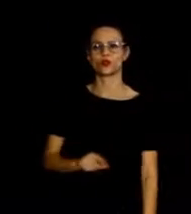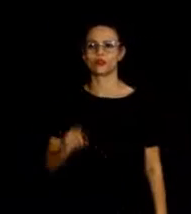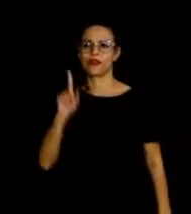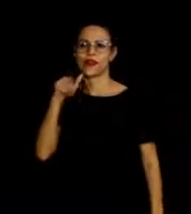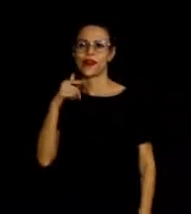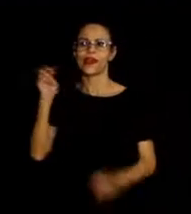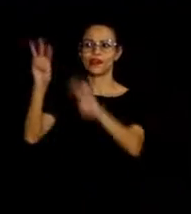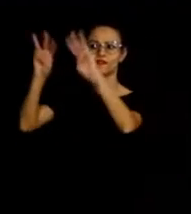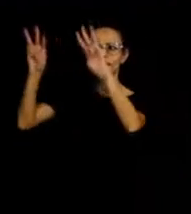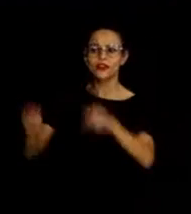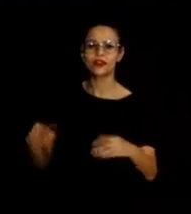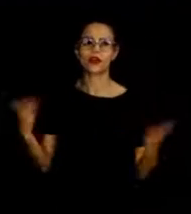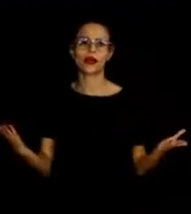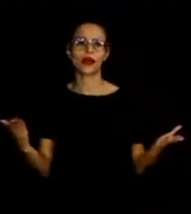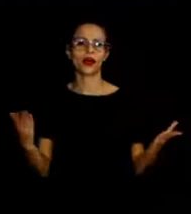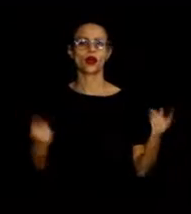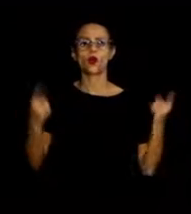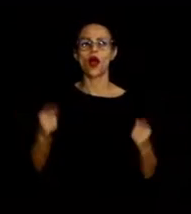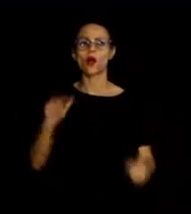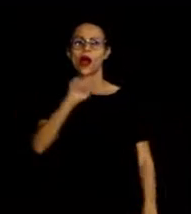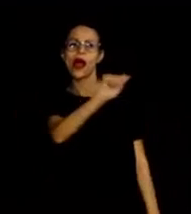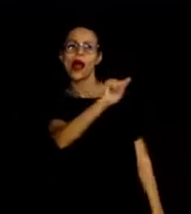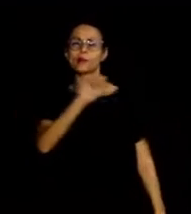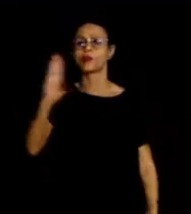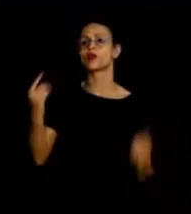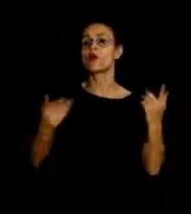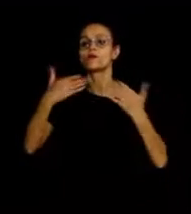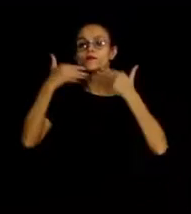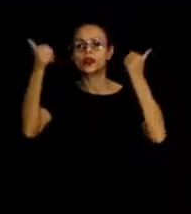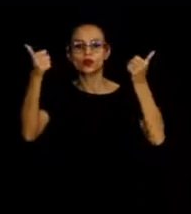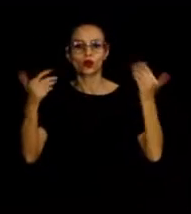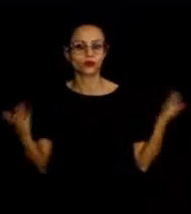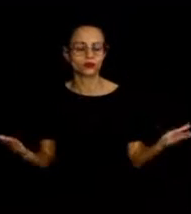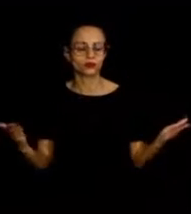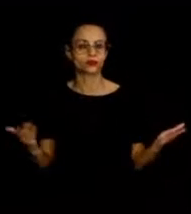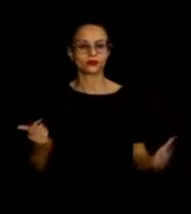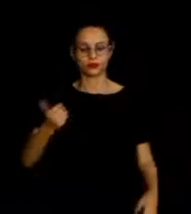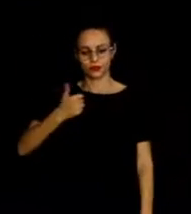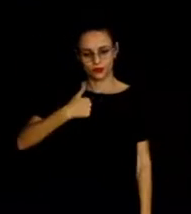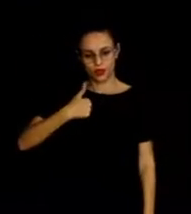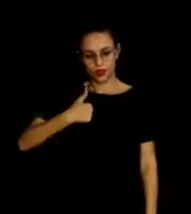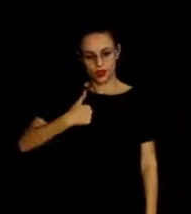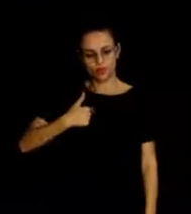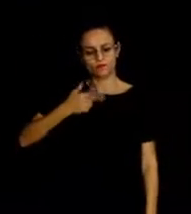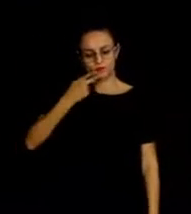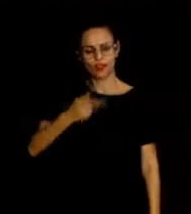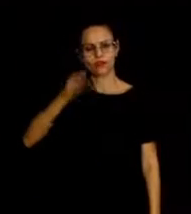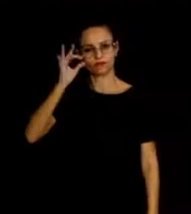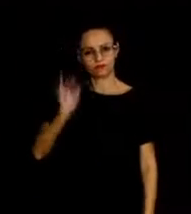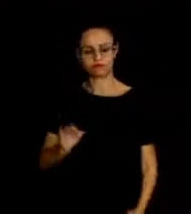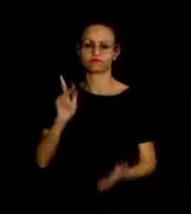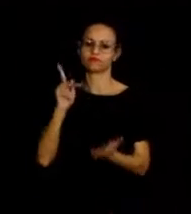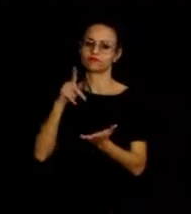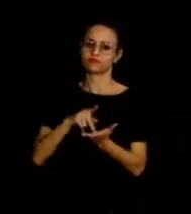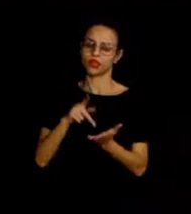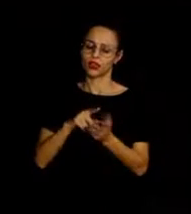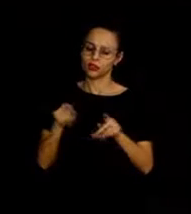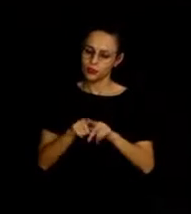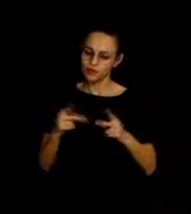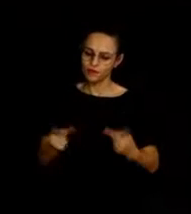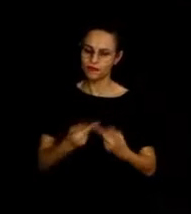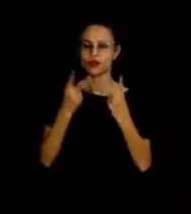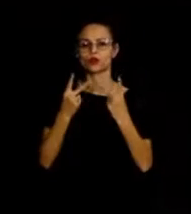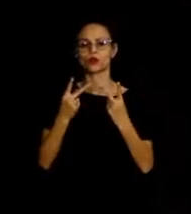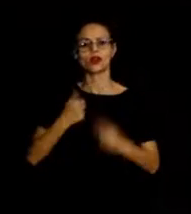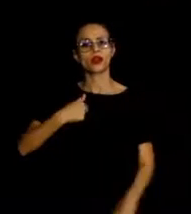é a federal é a faculdade a faculdade b e o por questão de honestidade e de valor